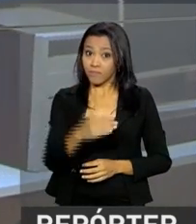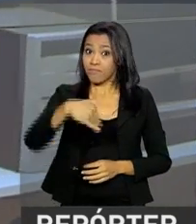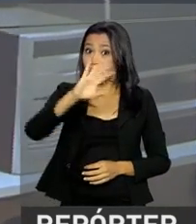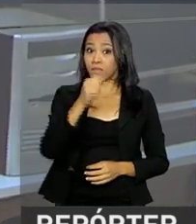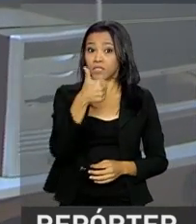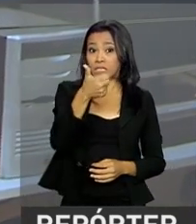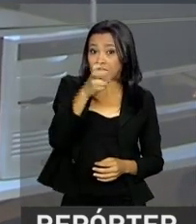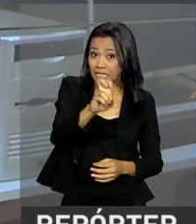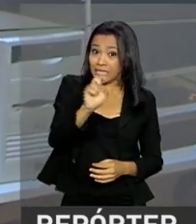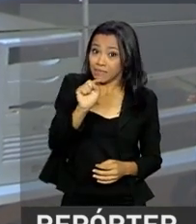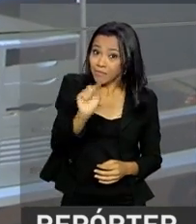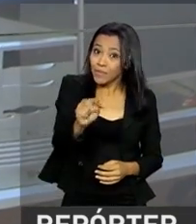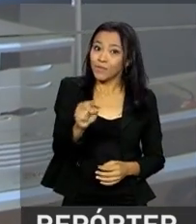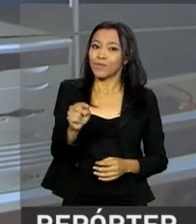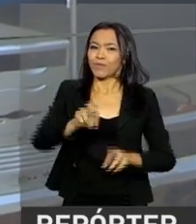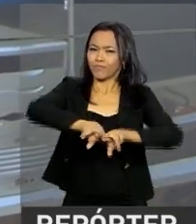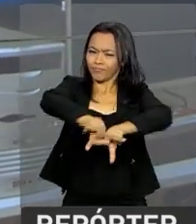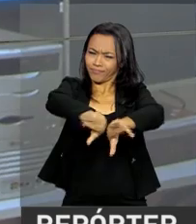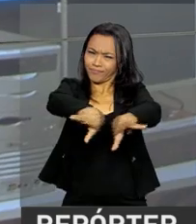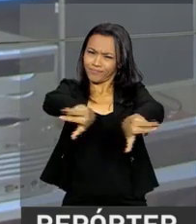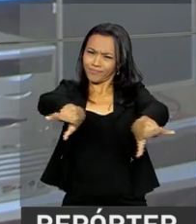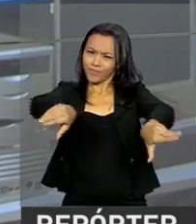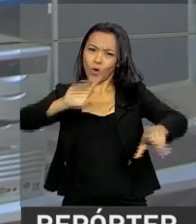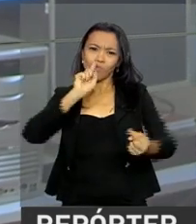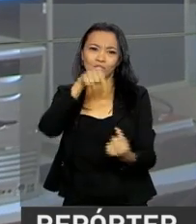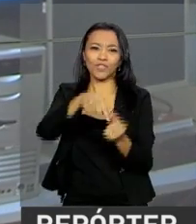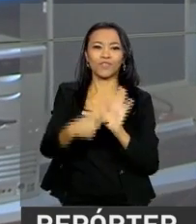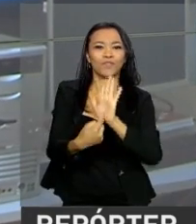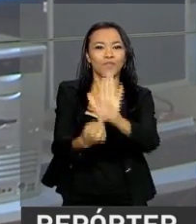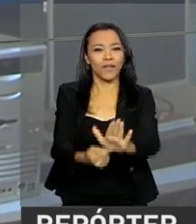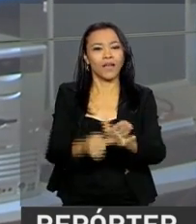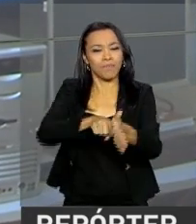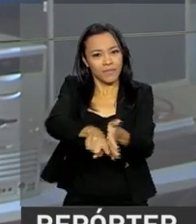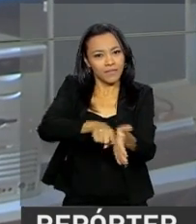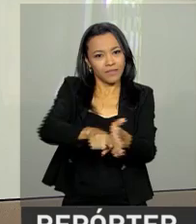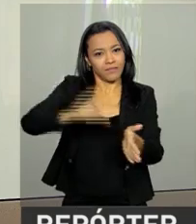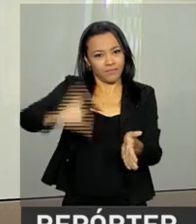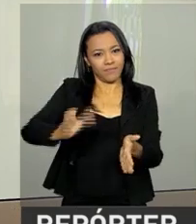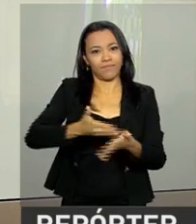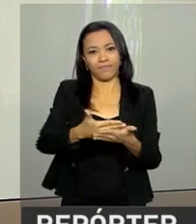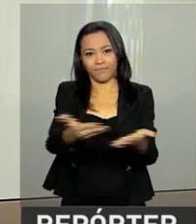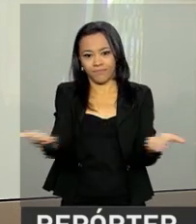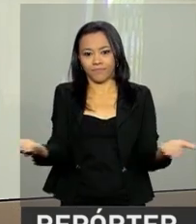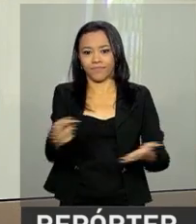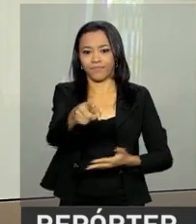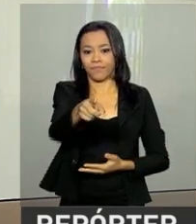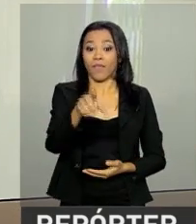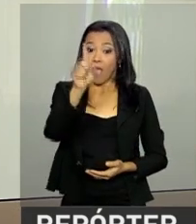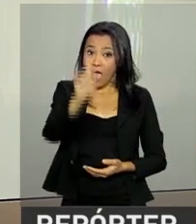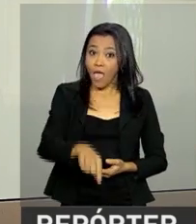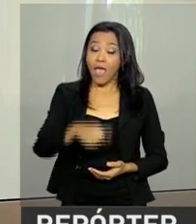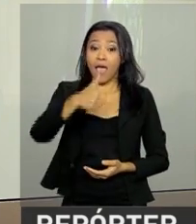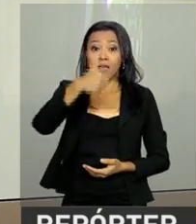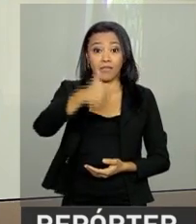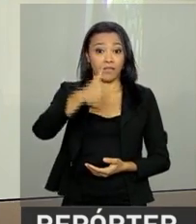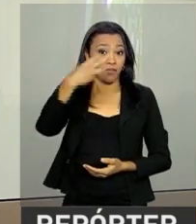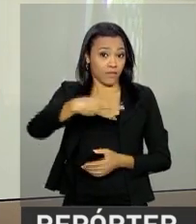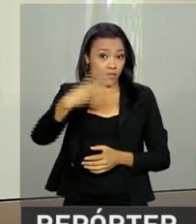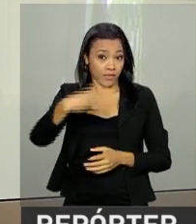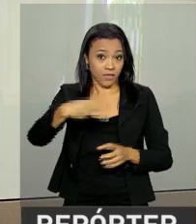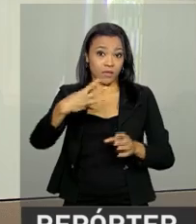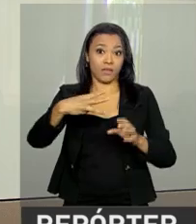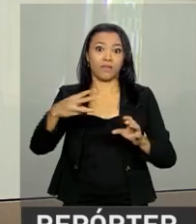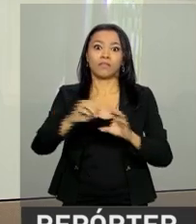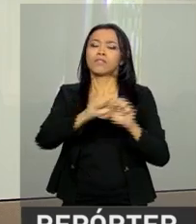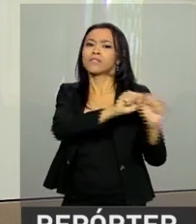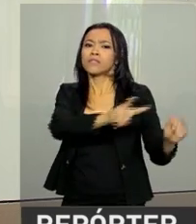15.000 atividades para divulgar a educação científica no CRO internacional Essa é a 13ª Edi da semana